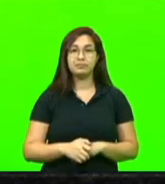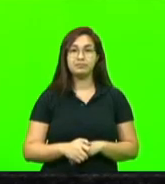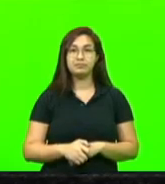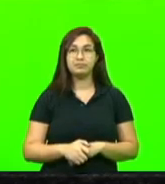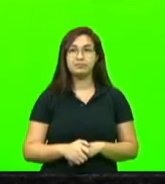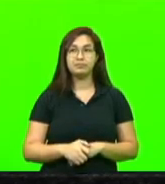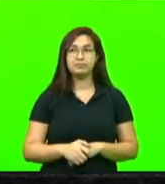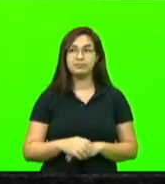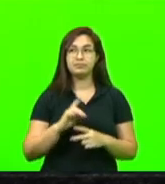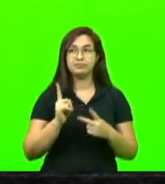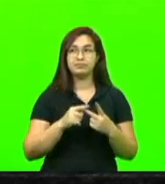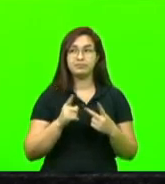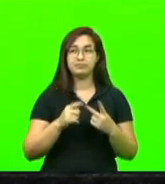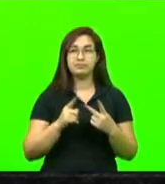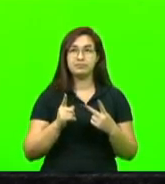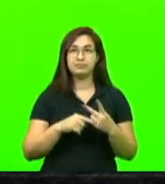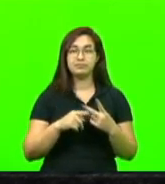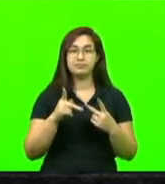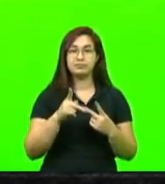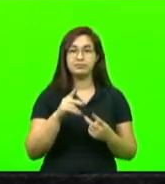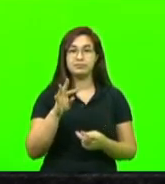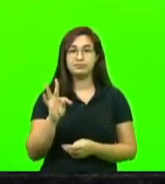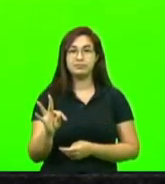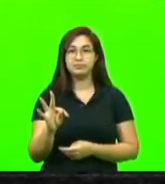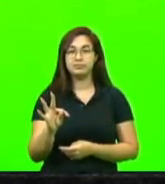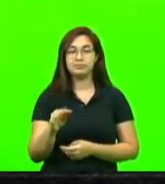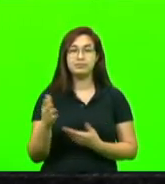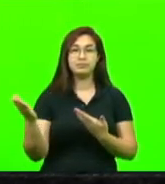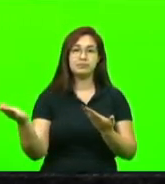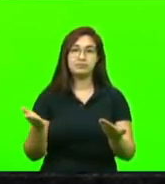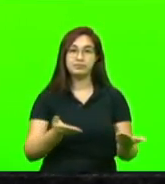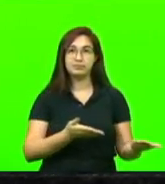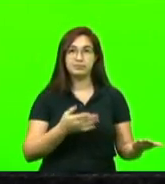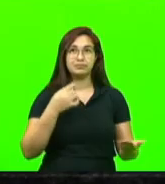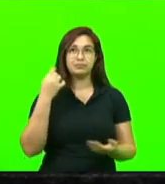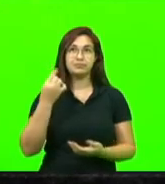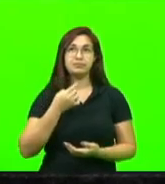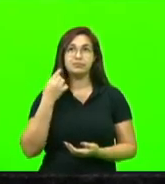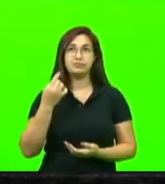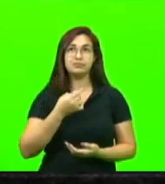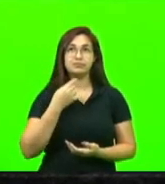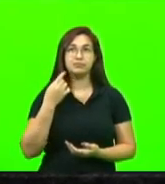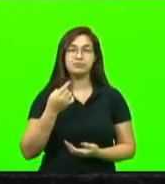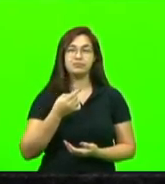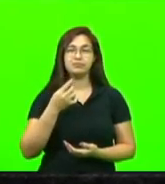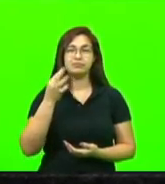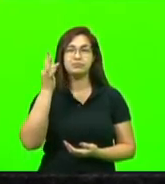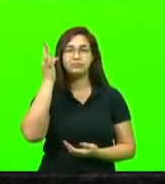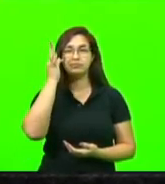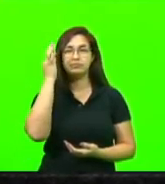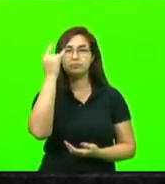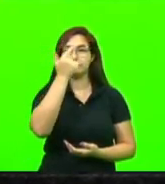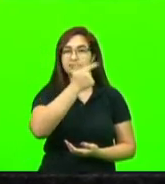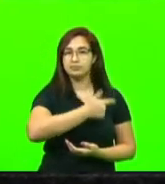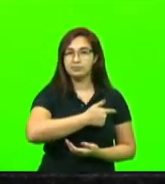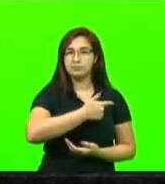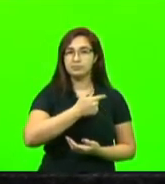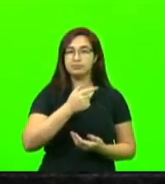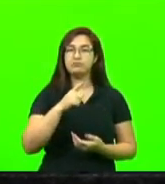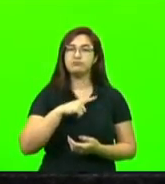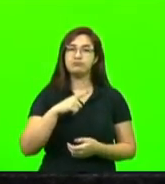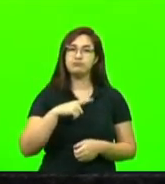Segundo horário pertence ao PT, com a palavra deputado Fabiano da Luz. Vossa Excelência tem